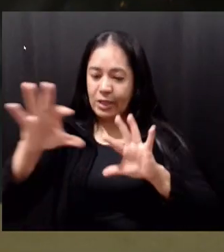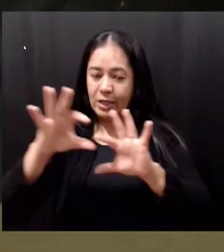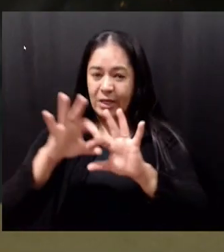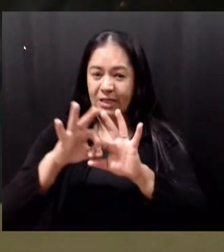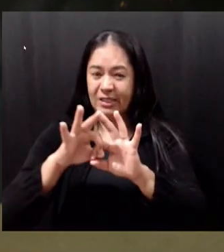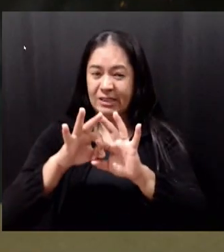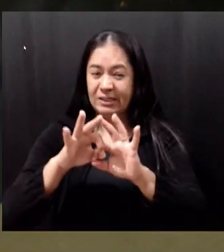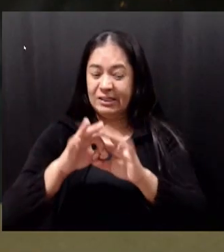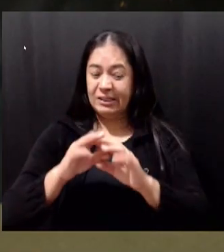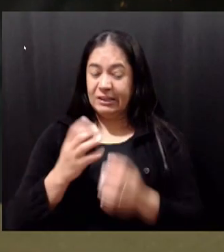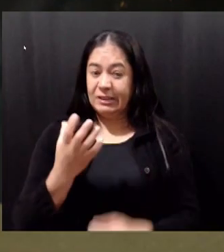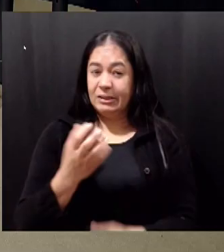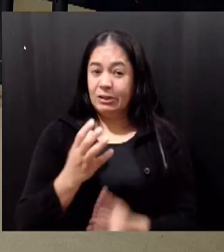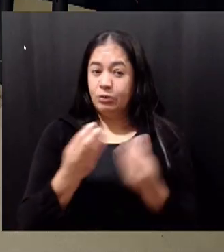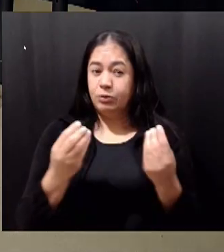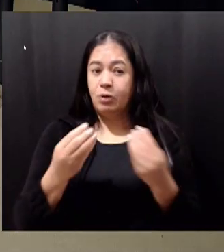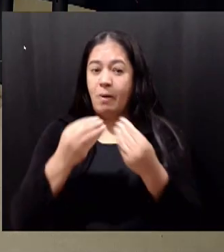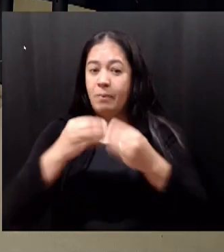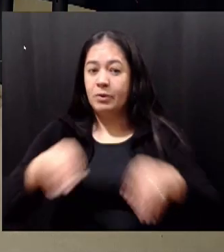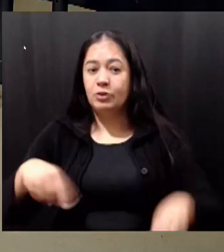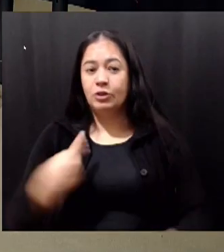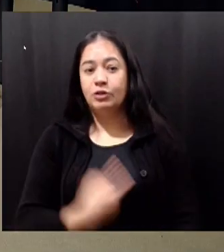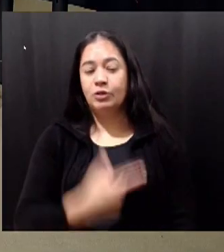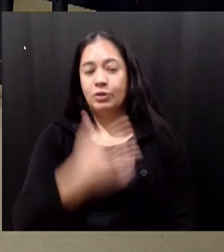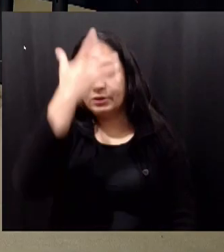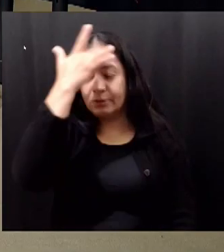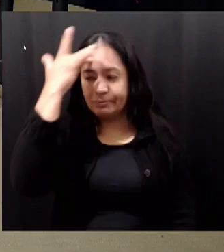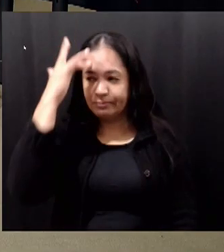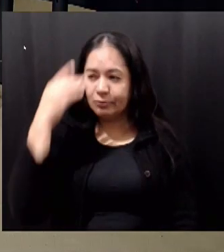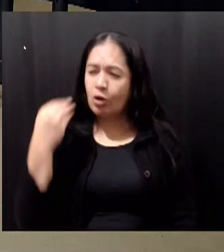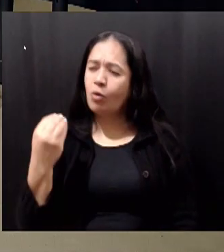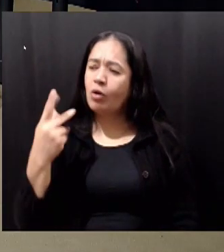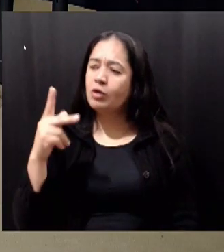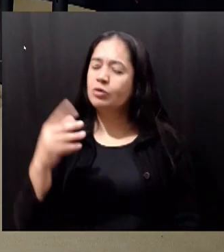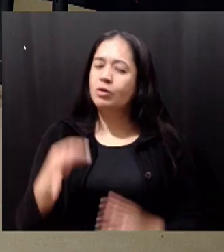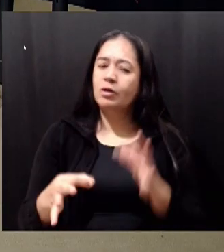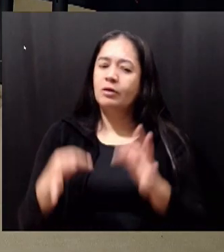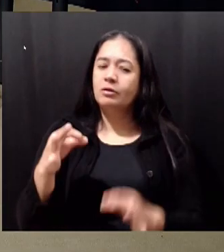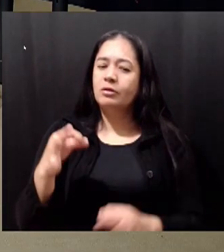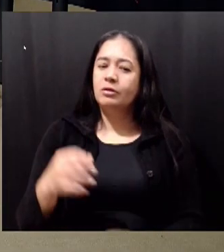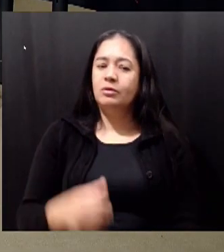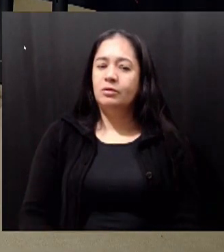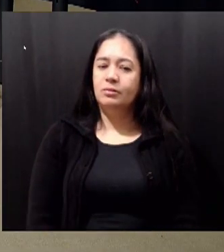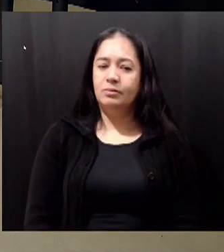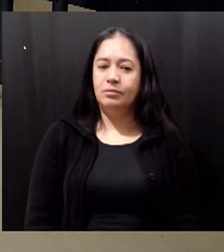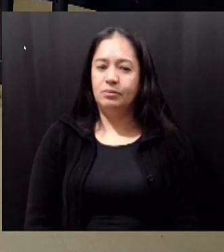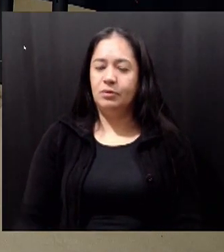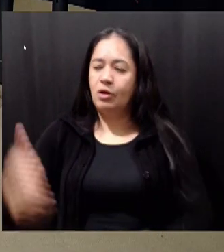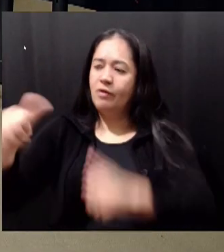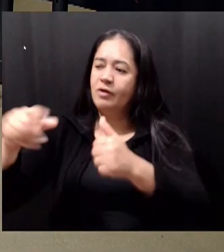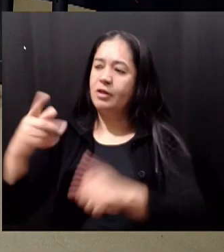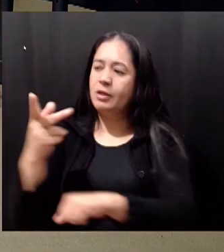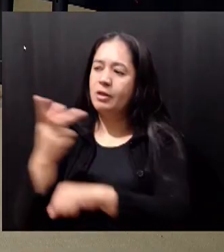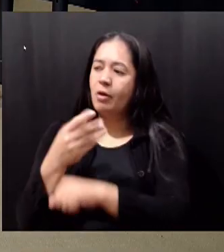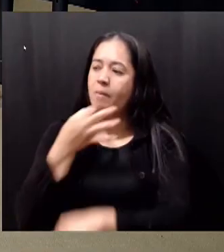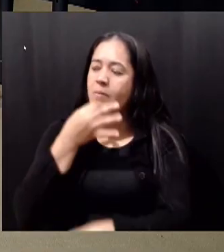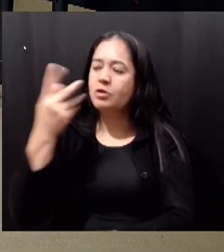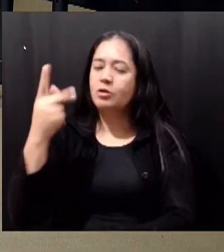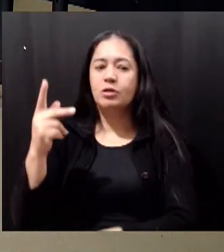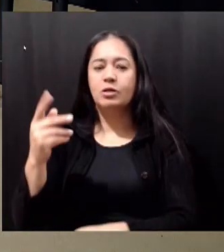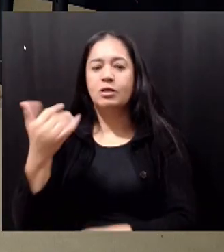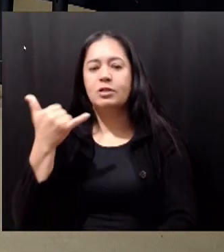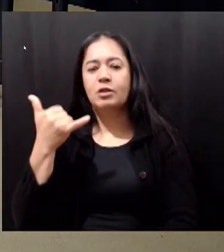prejudicado e muito a nossa saúde mental. Florença, qual que é a sua avaliação sobre essa busca de celulares mais simples para o nosso dia a